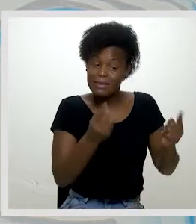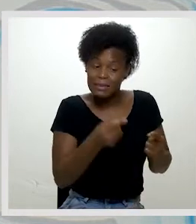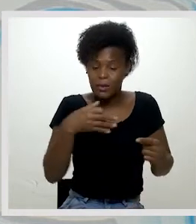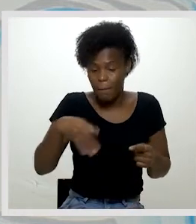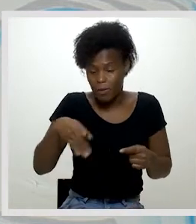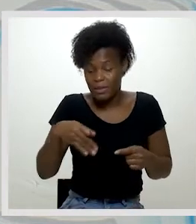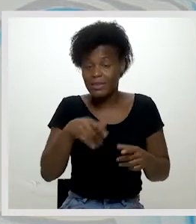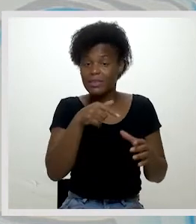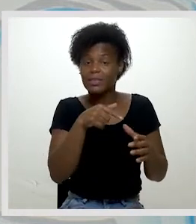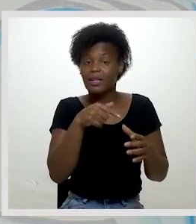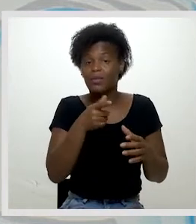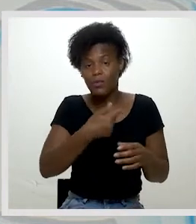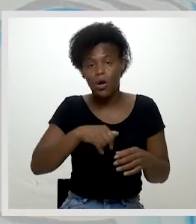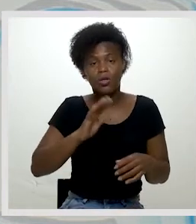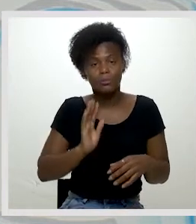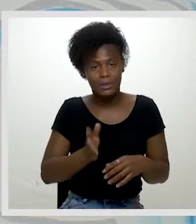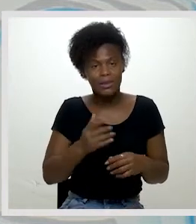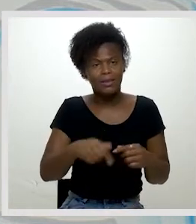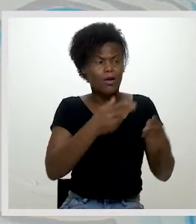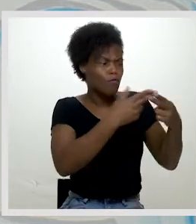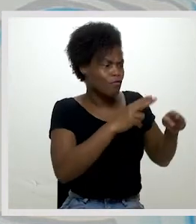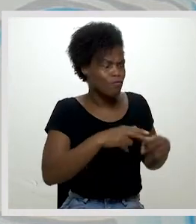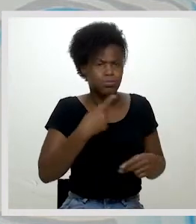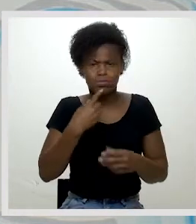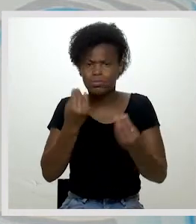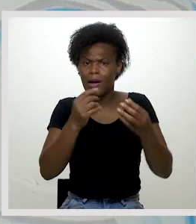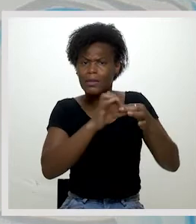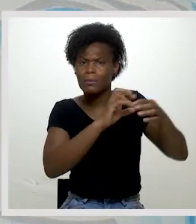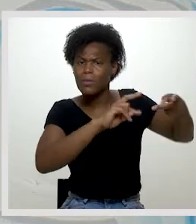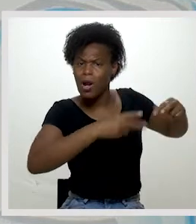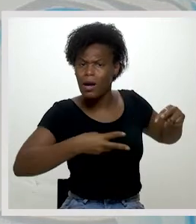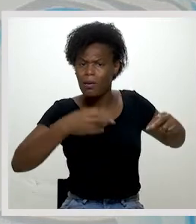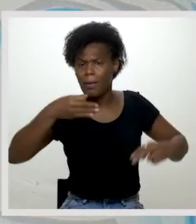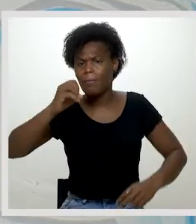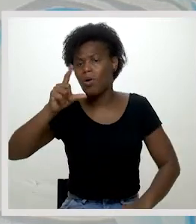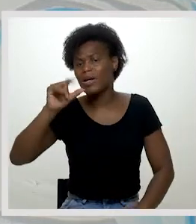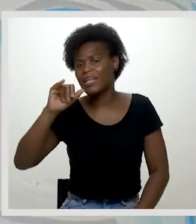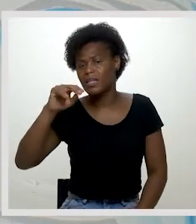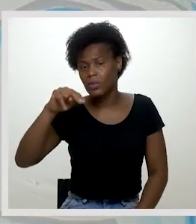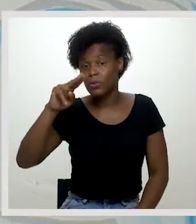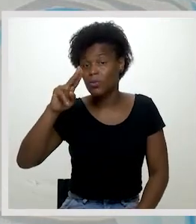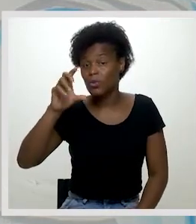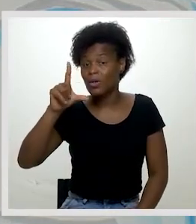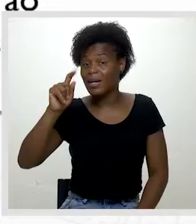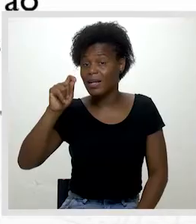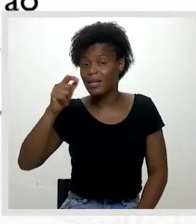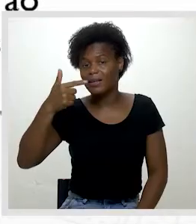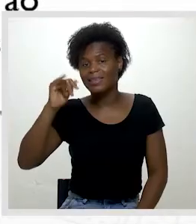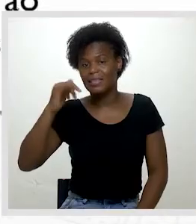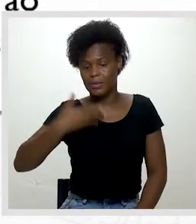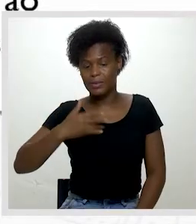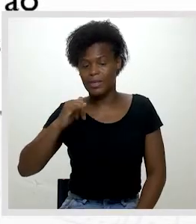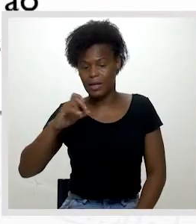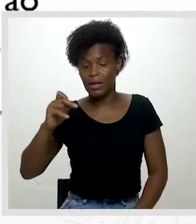proteína, numa síntese de proteína, nós precisamos ter várias moléculas polinucleotídicas. A outra razão com a qual também nós